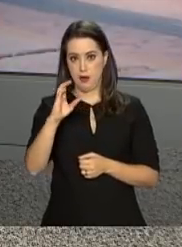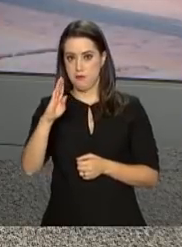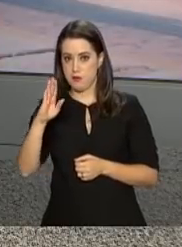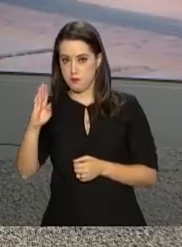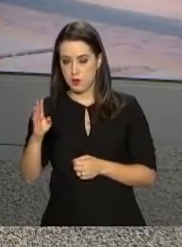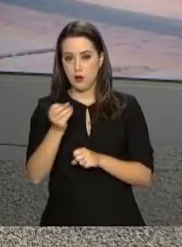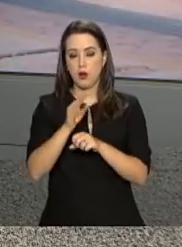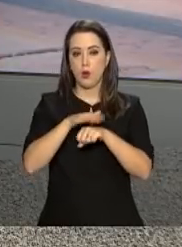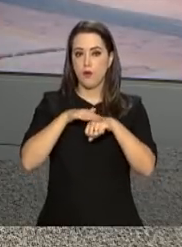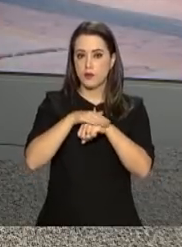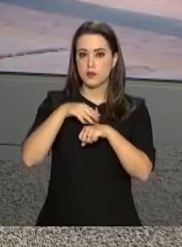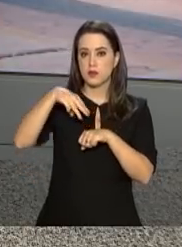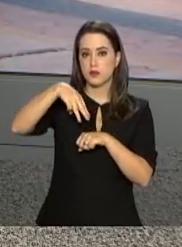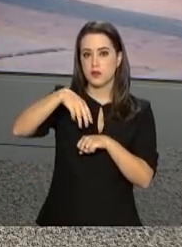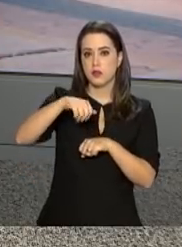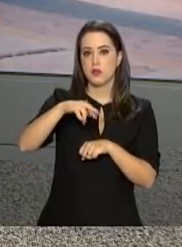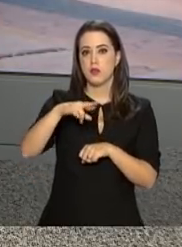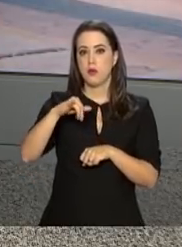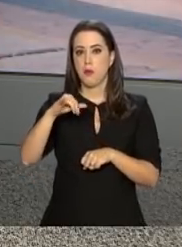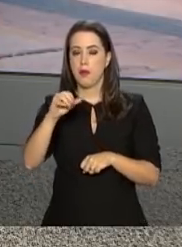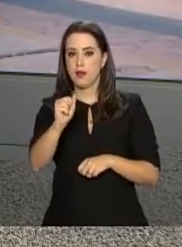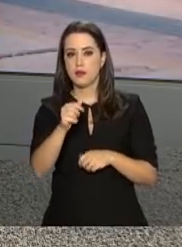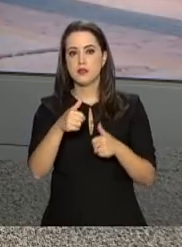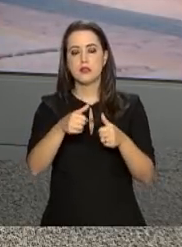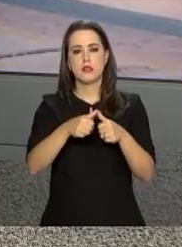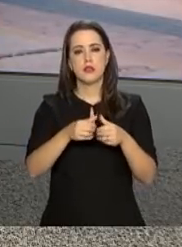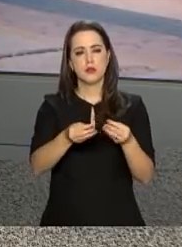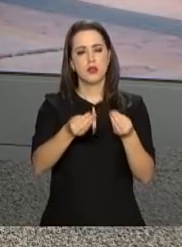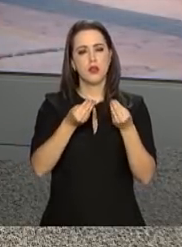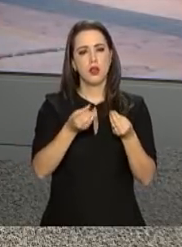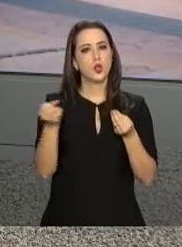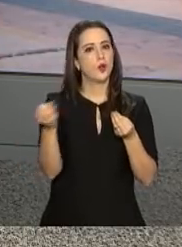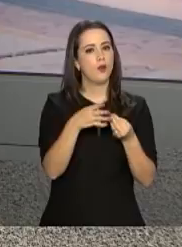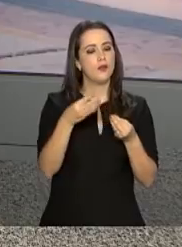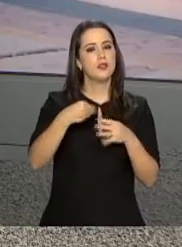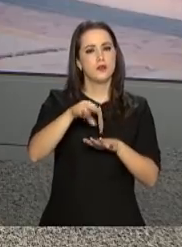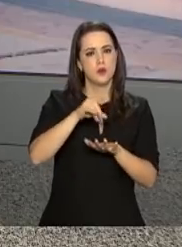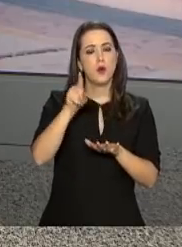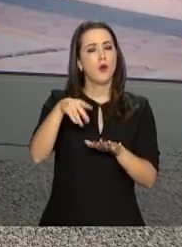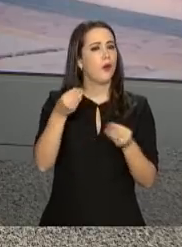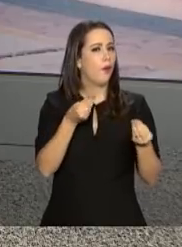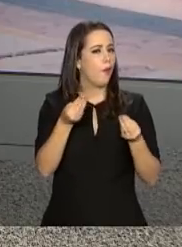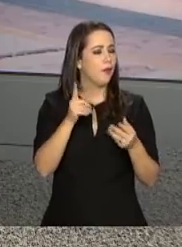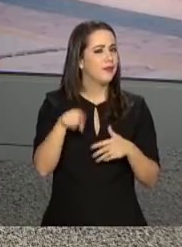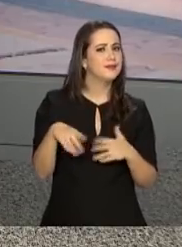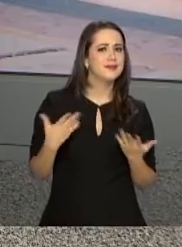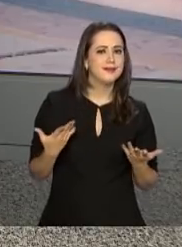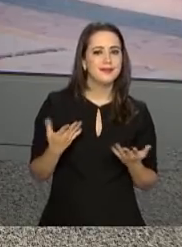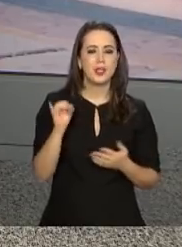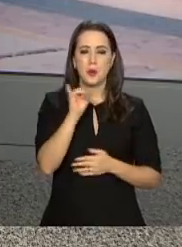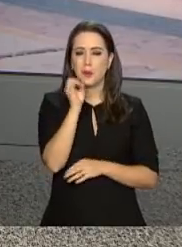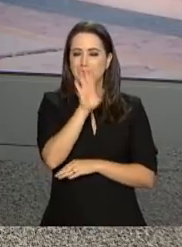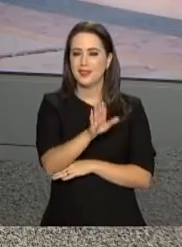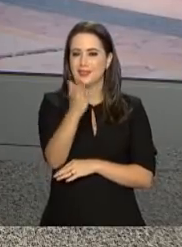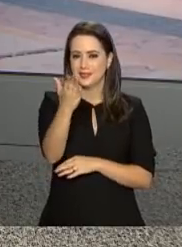então com a repórter Márcia Fernandes que vai trazer as novas informações É isso mesmo Márcia boa